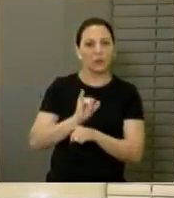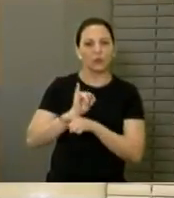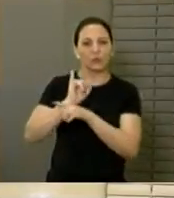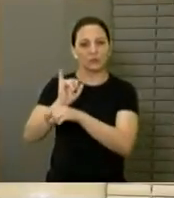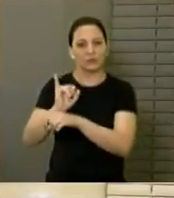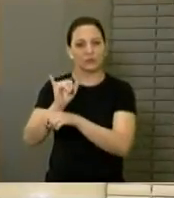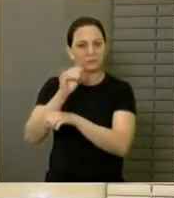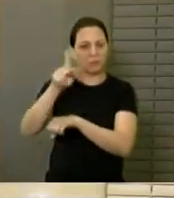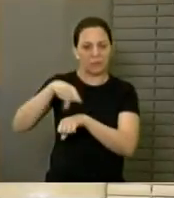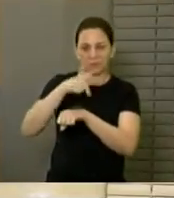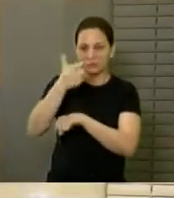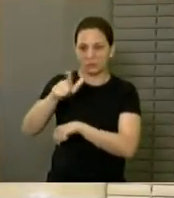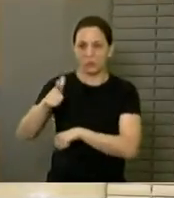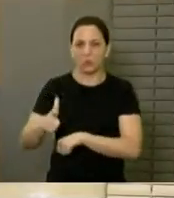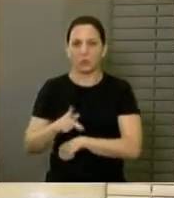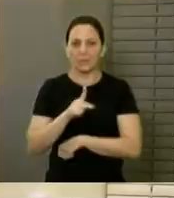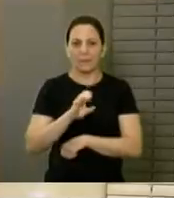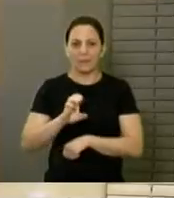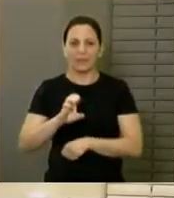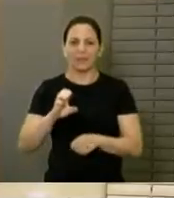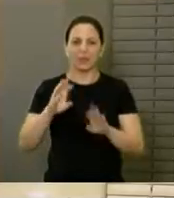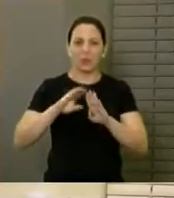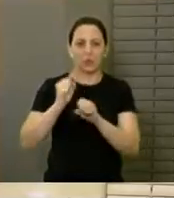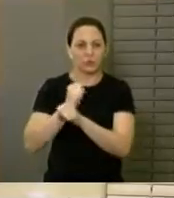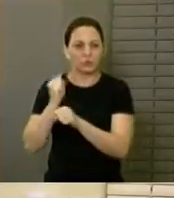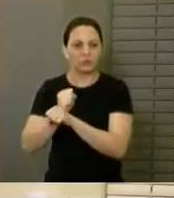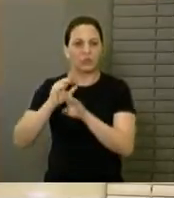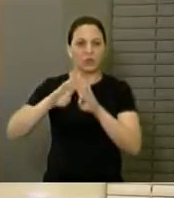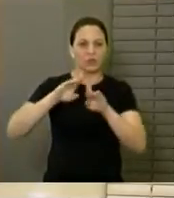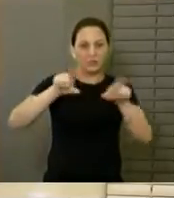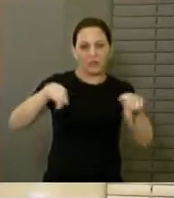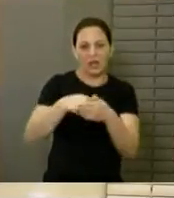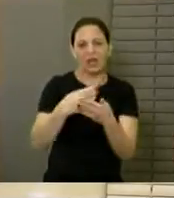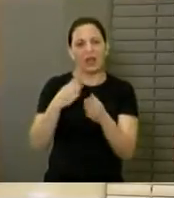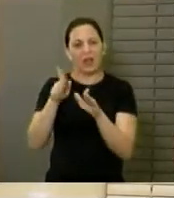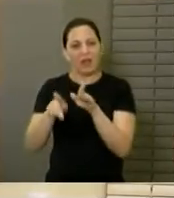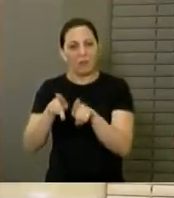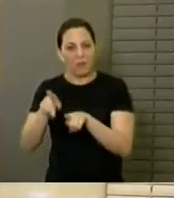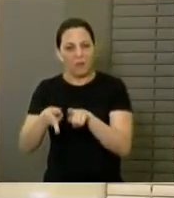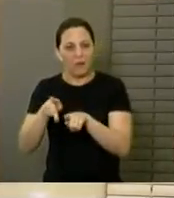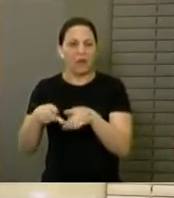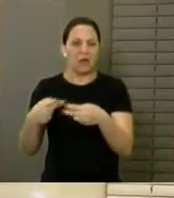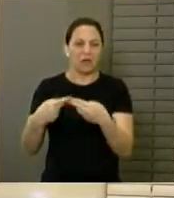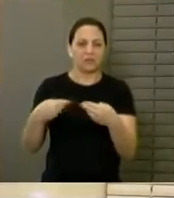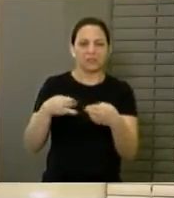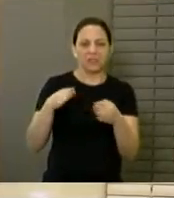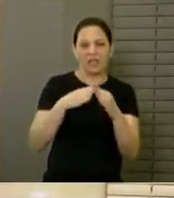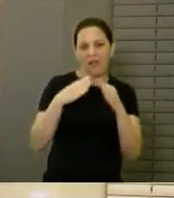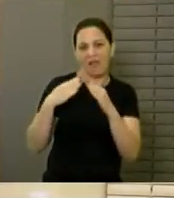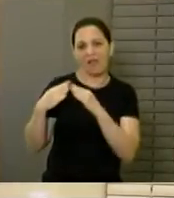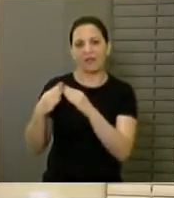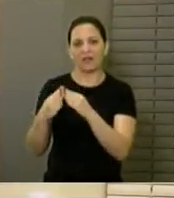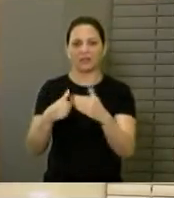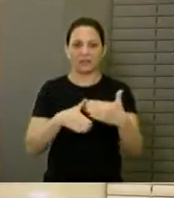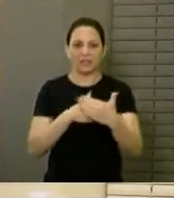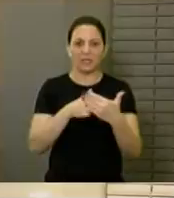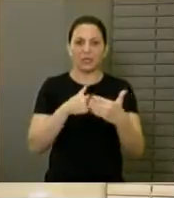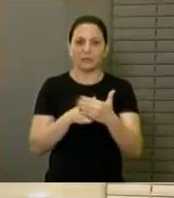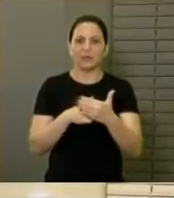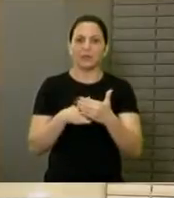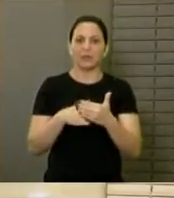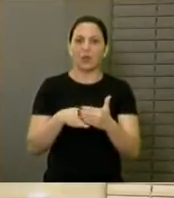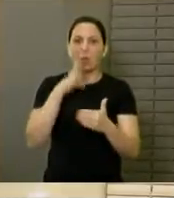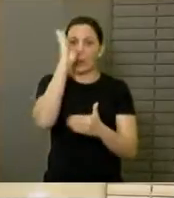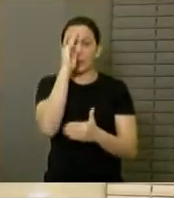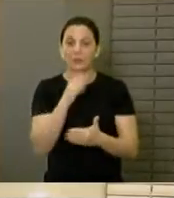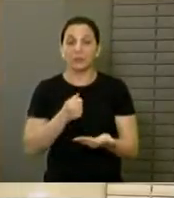241 impedirá a construção de salas de aula, hospitais, casas populares, mas não restringe nem limita o quanto o Brasil